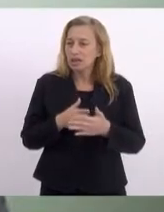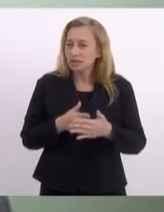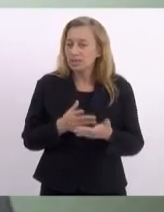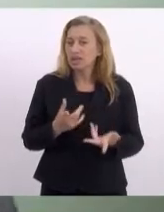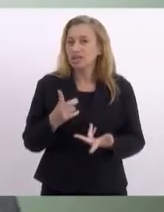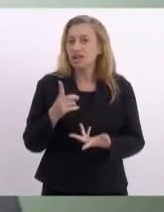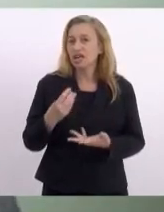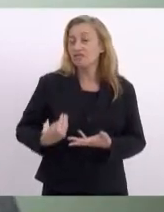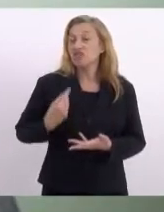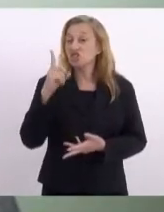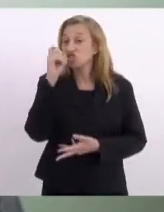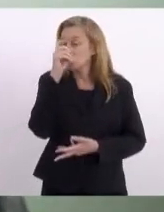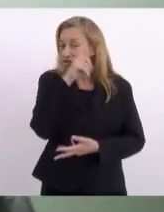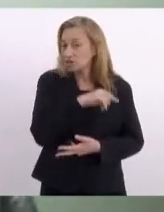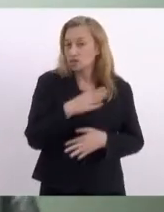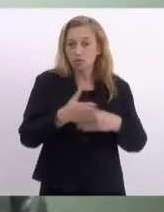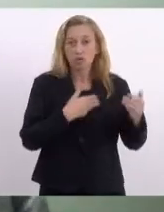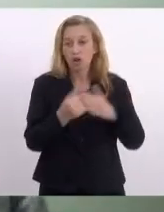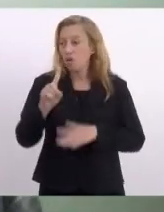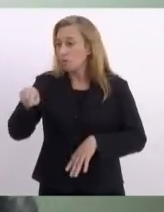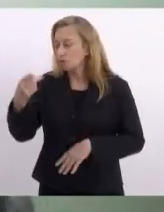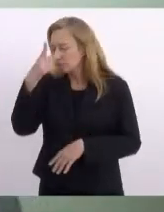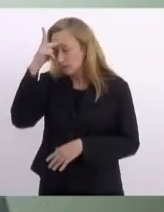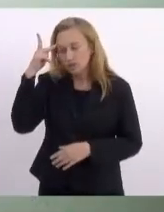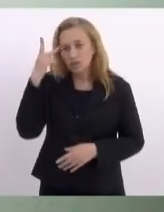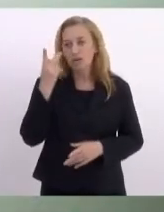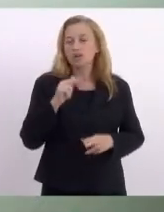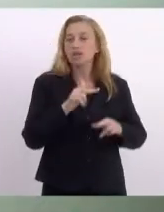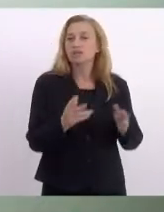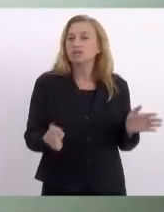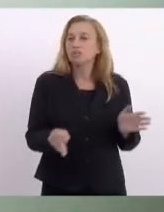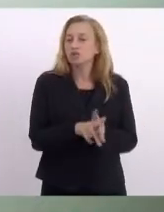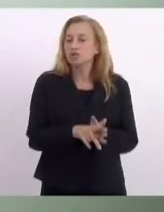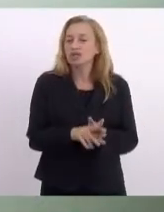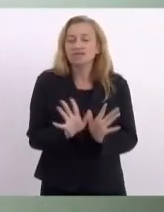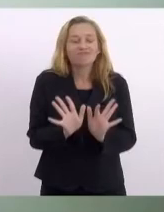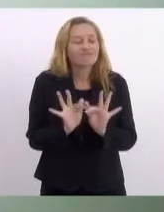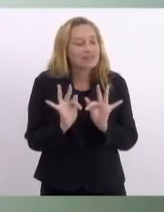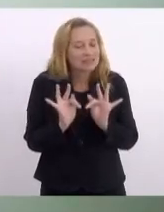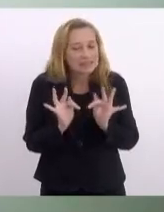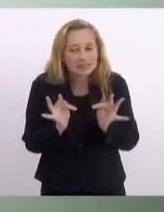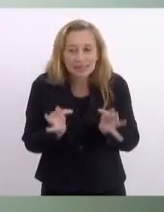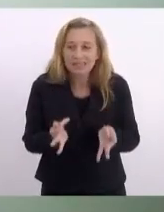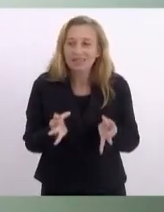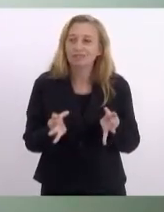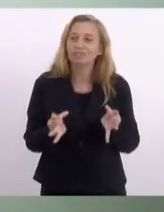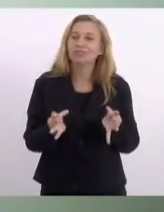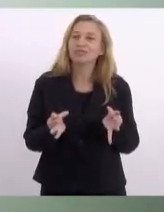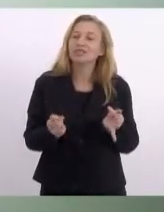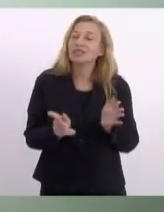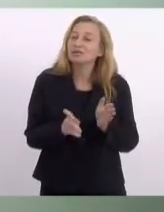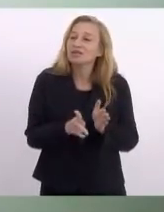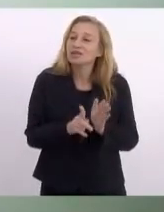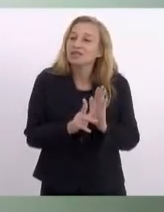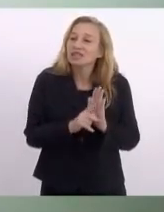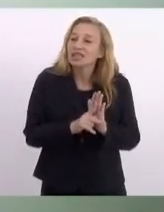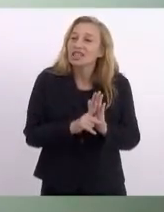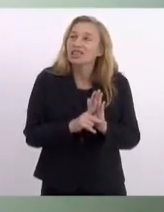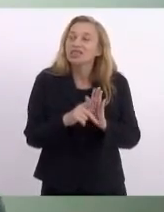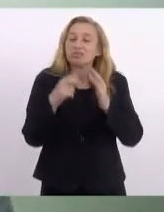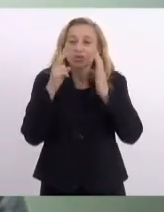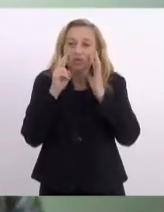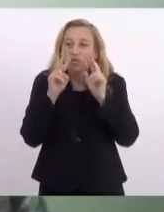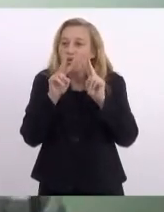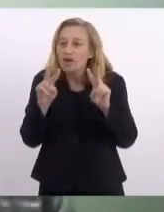mais difícil do que qualquer um de nós. Então, esse projeto é muito simples. Esse projeto, ele traz um olhar